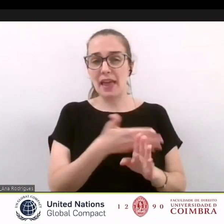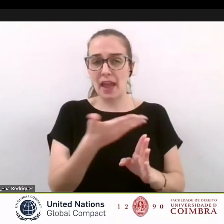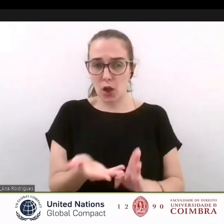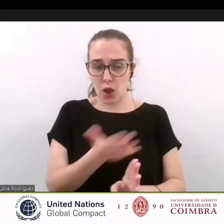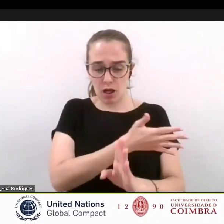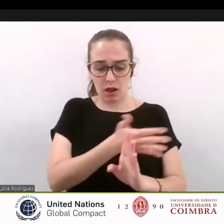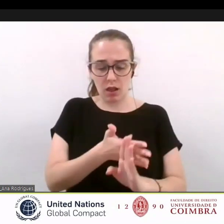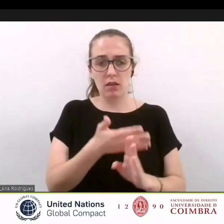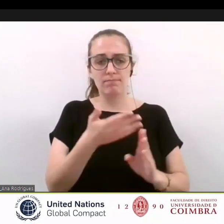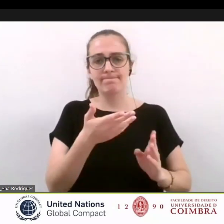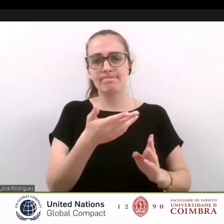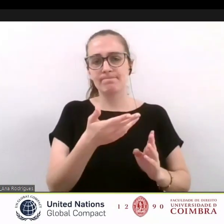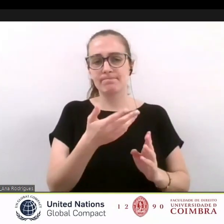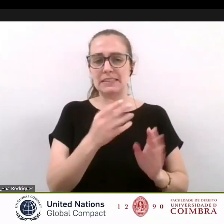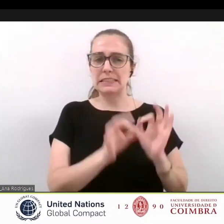de